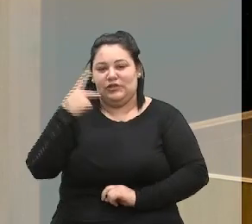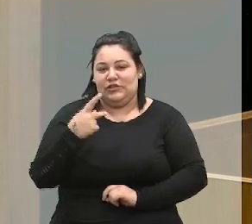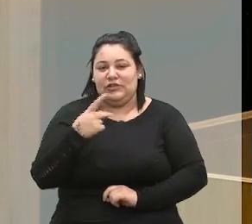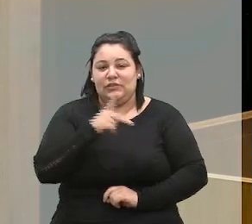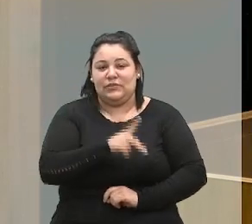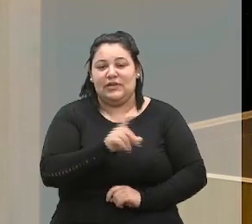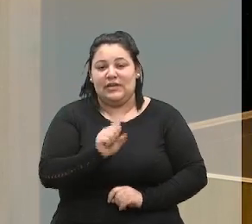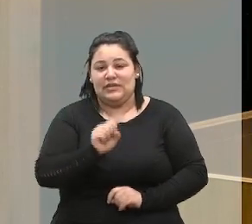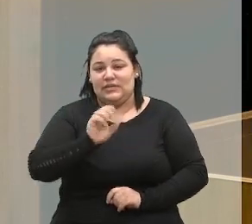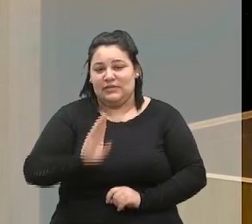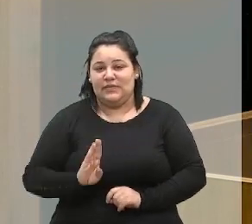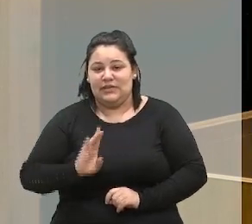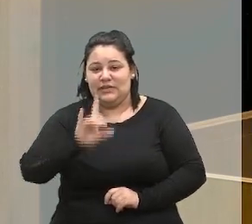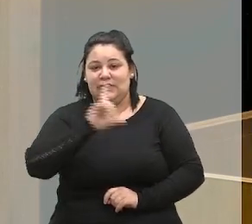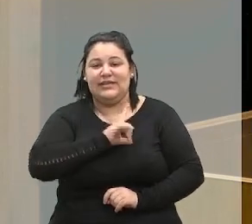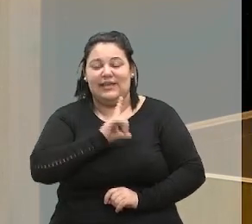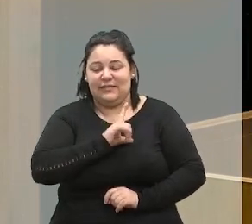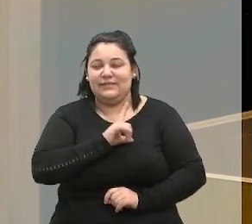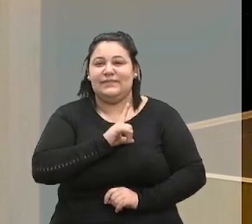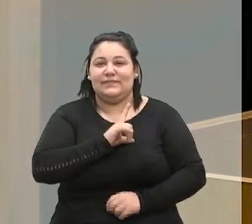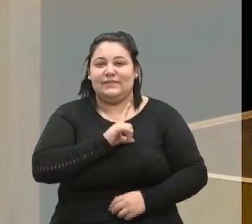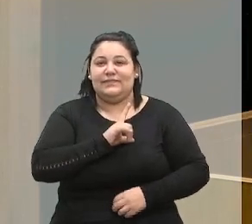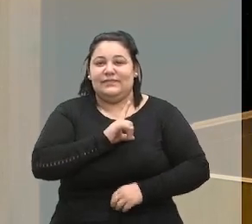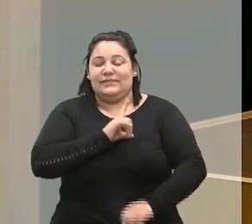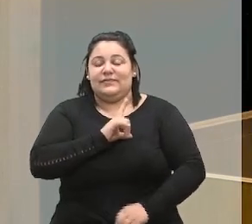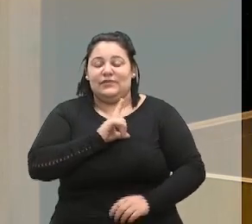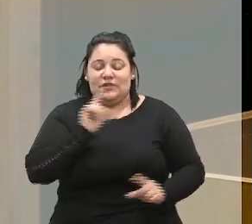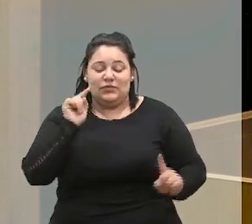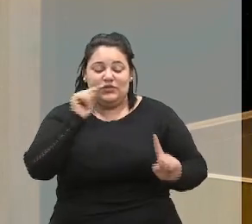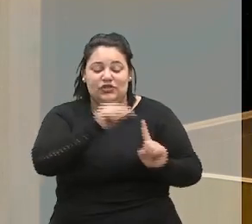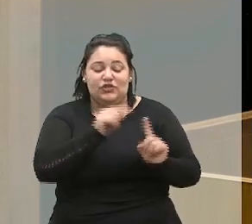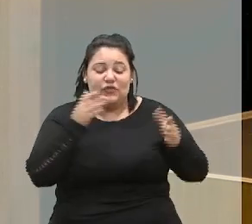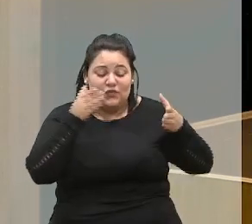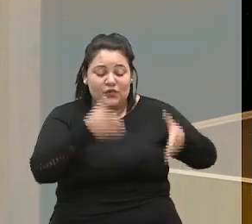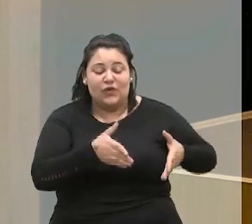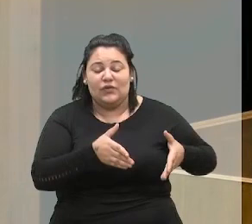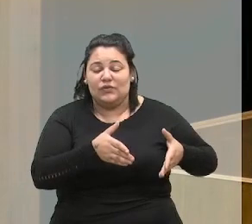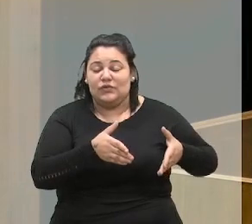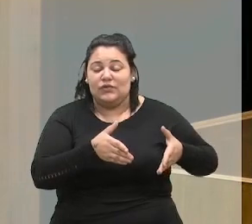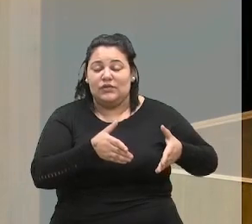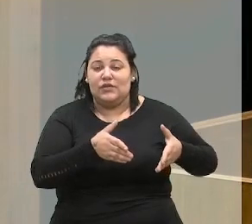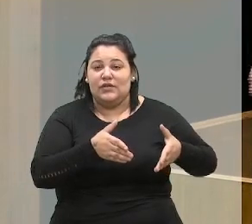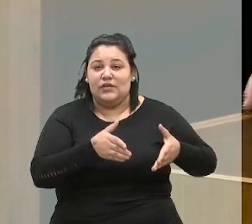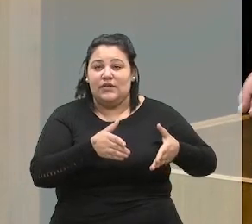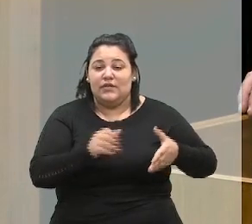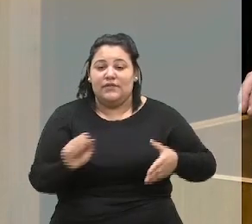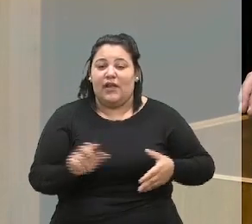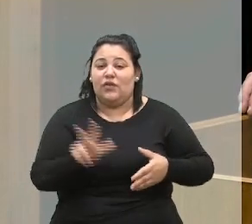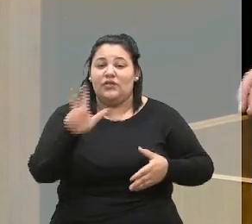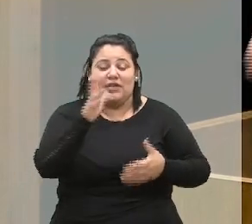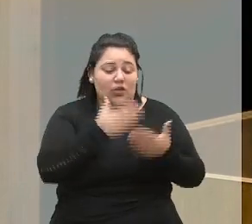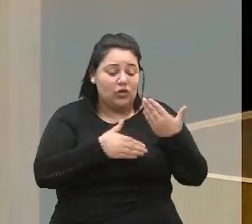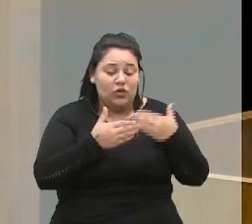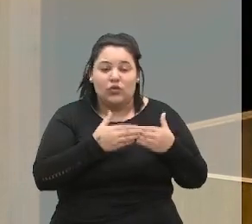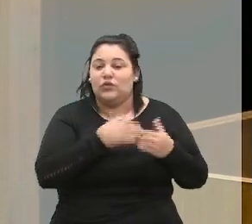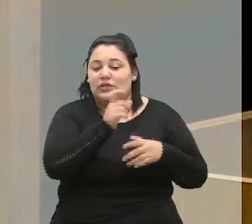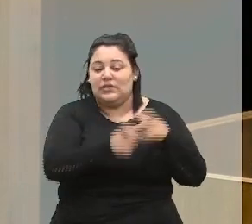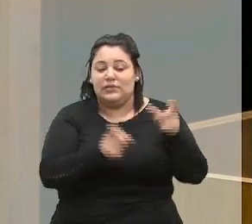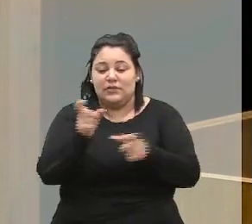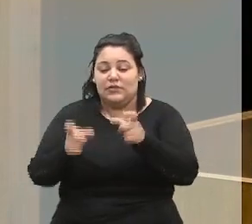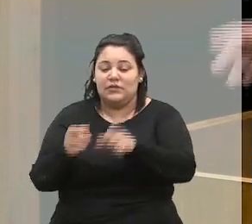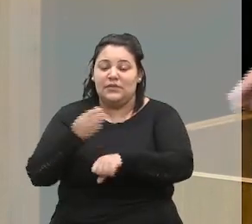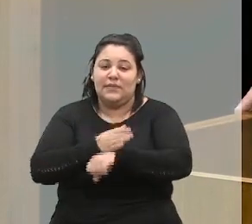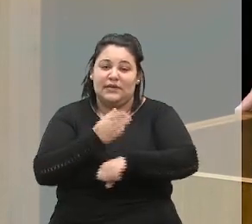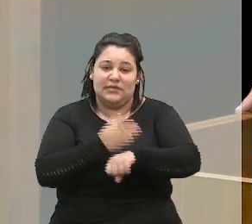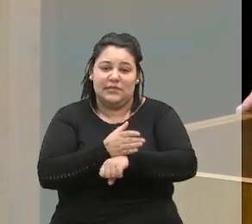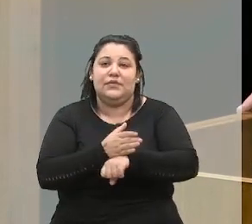PSB tem esse ideal de valorizar todos os seus candidatos, os que se